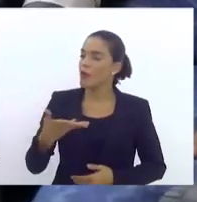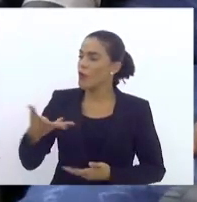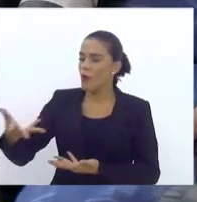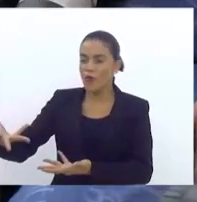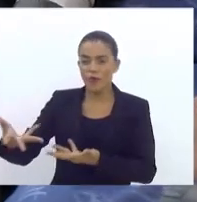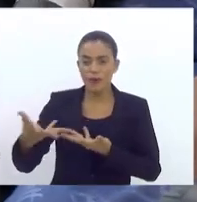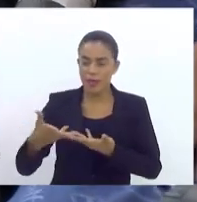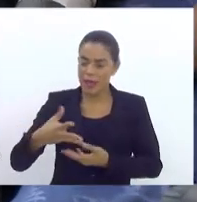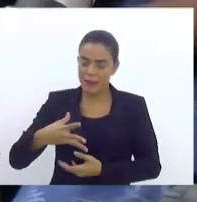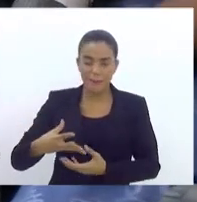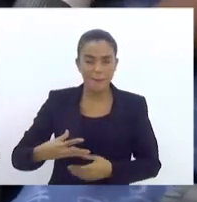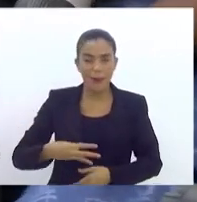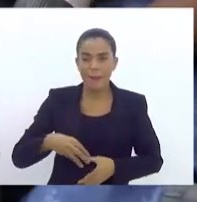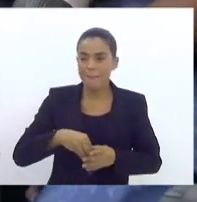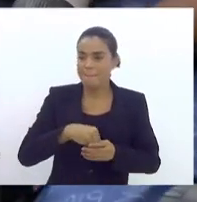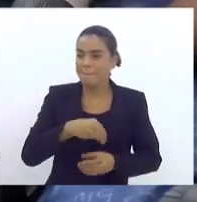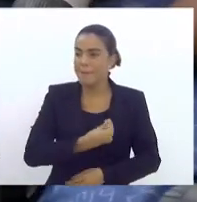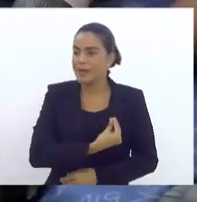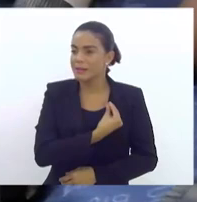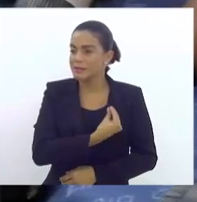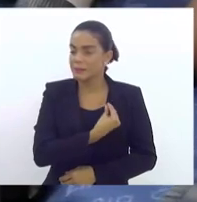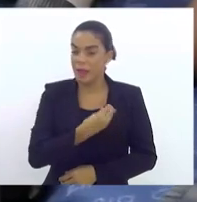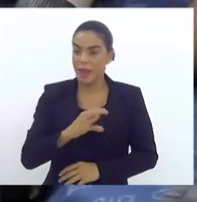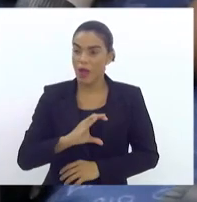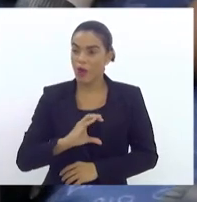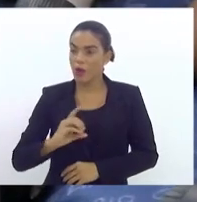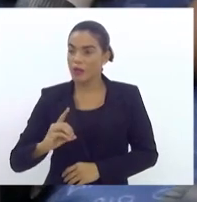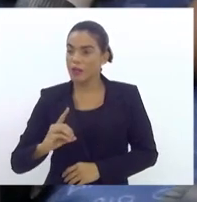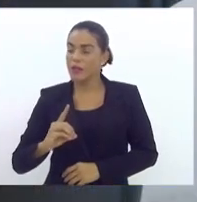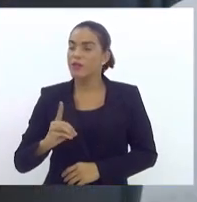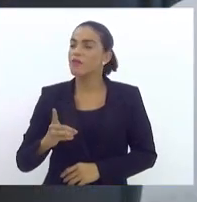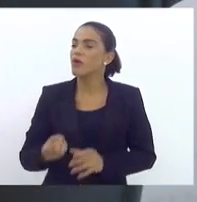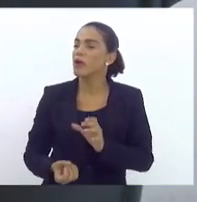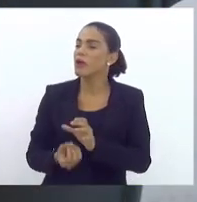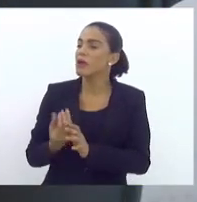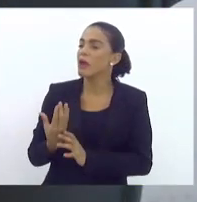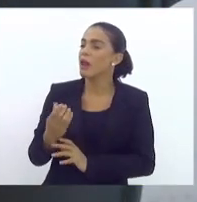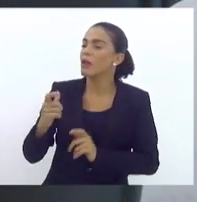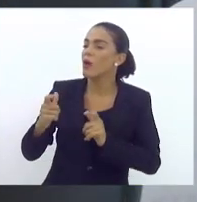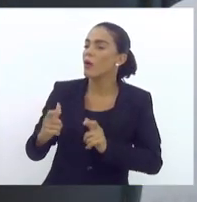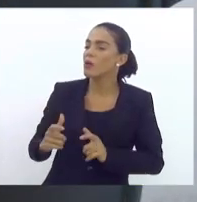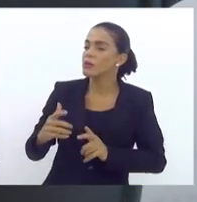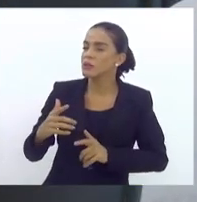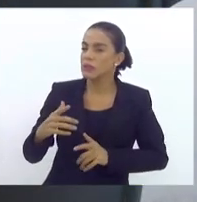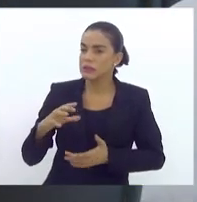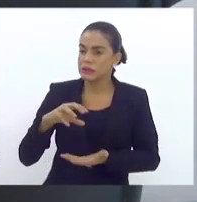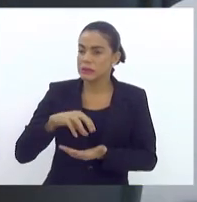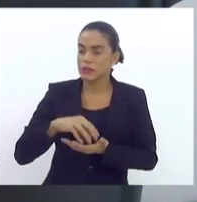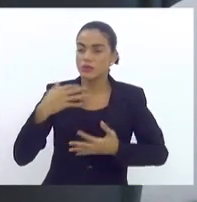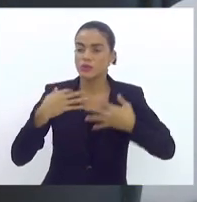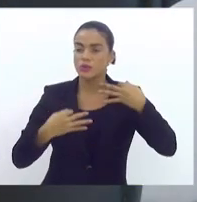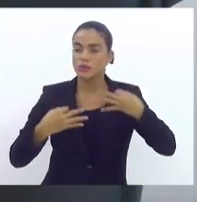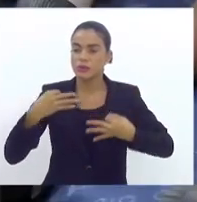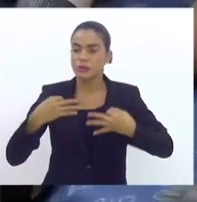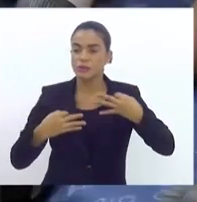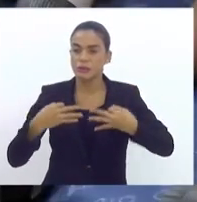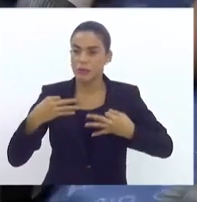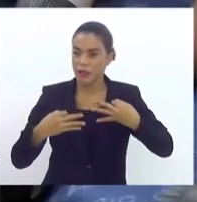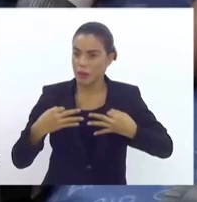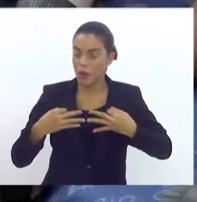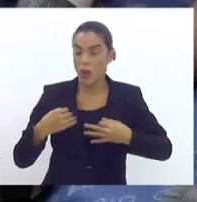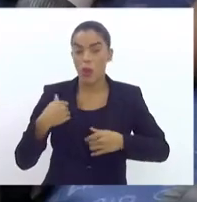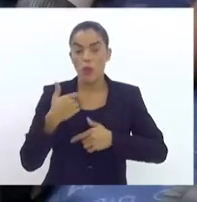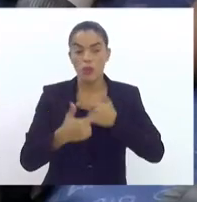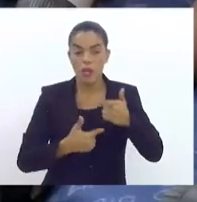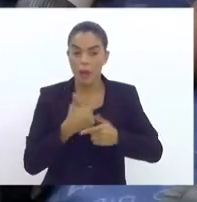convidados para participar Doutora Carla essa coordenação foi criada em sede do Poder Judiciário então eu trabalho com